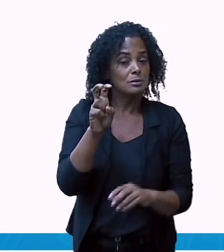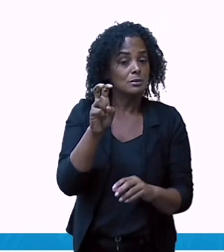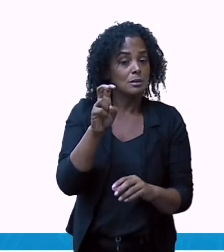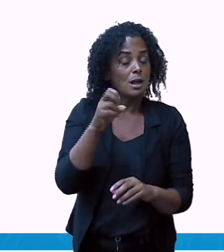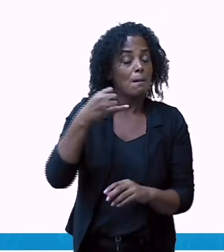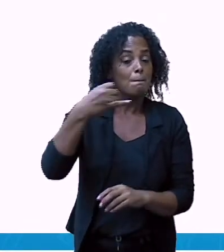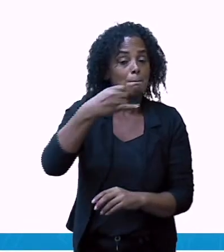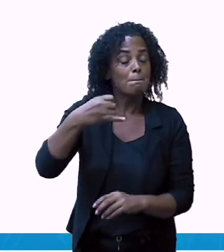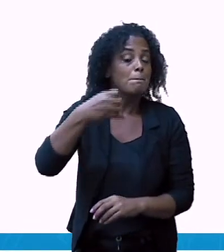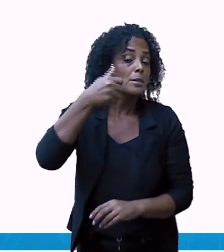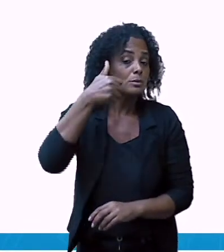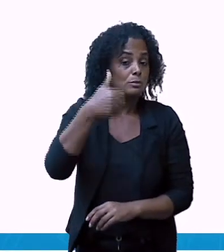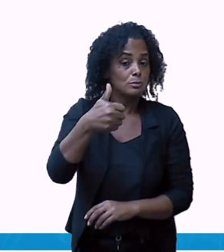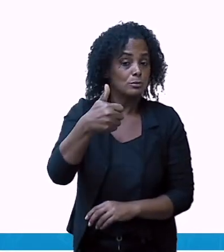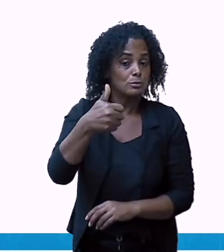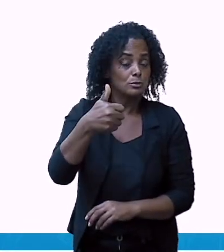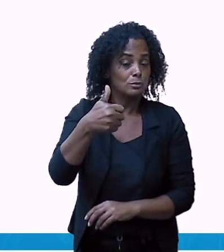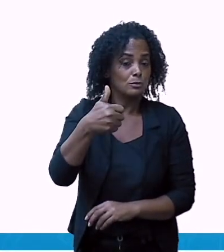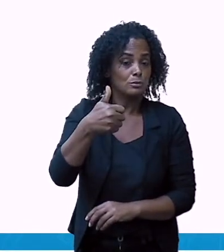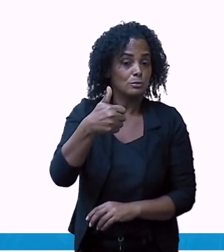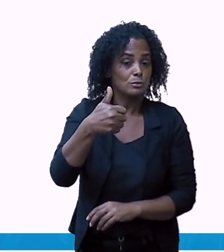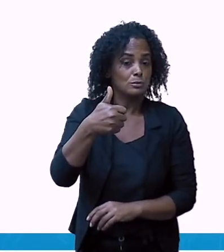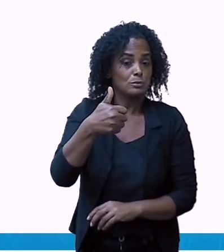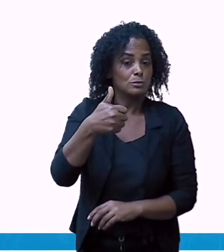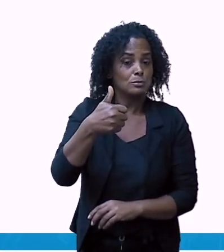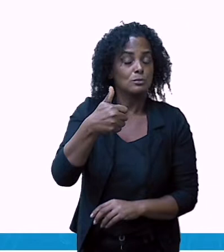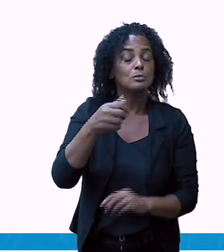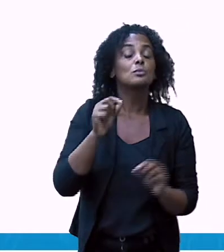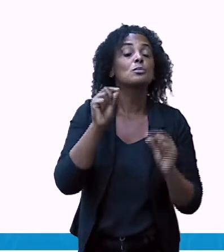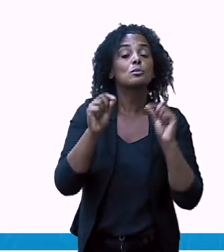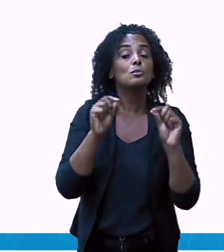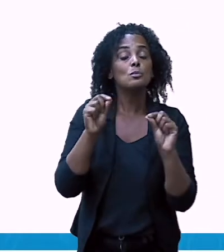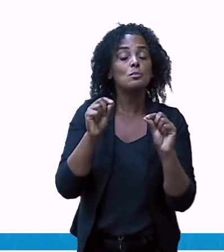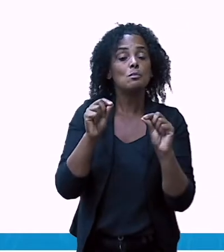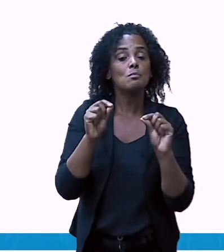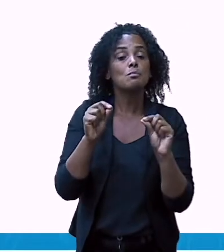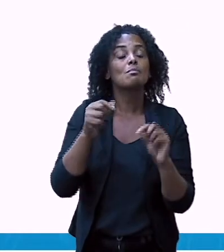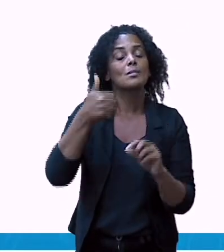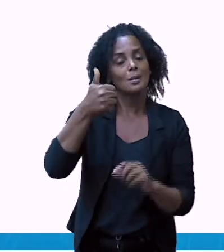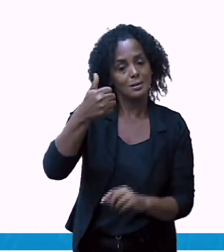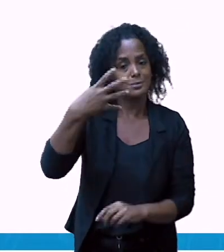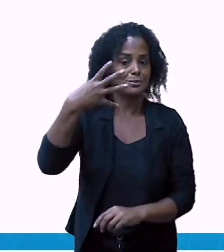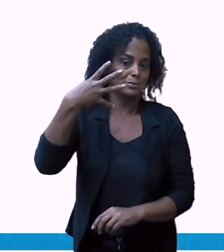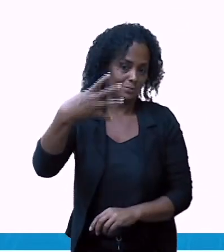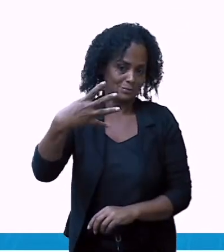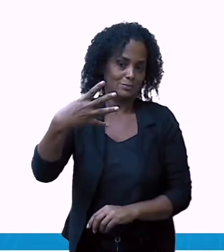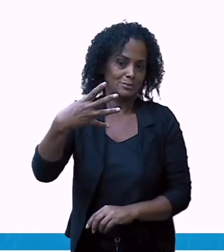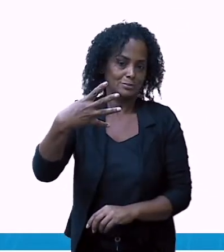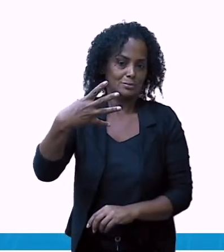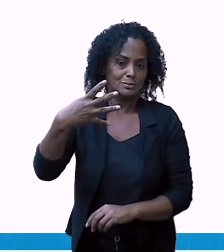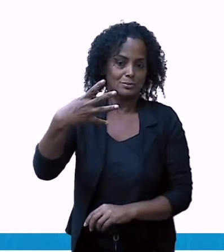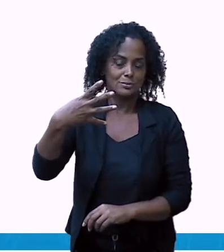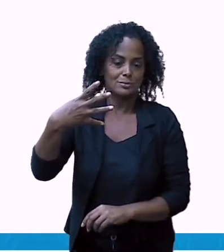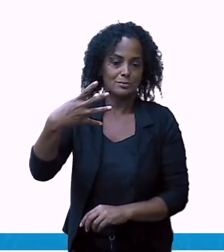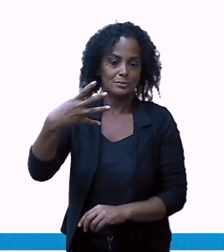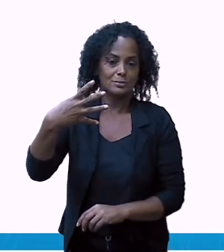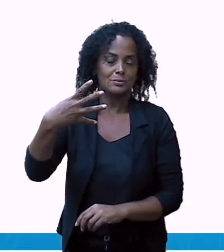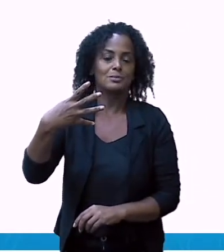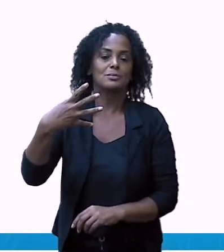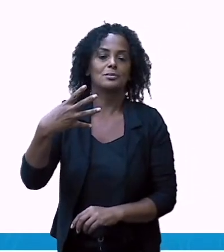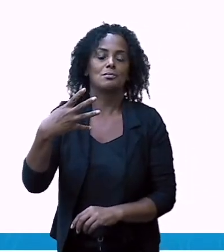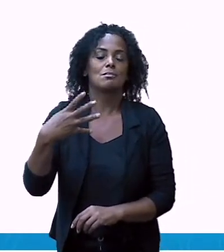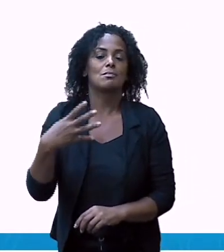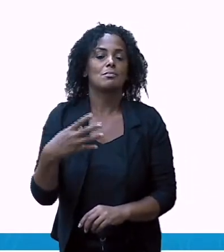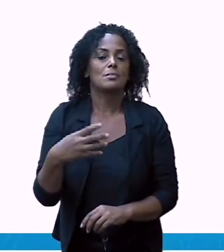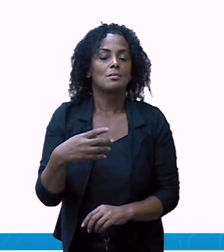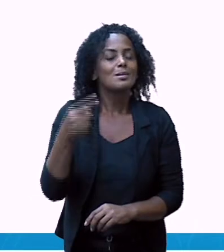a última operação. 15 menos 1 é igual a 14, trabalhando o cálculo